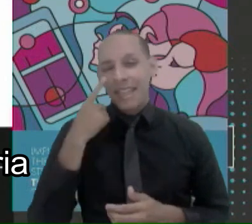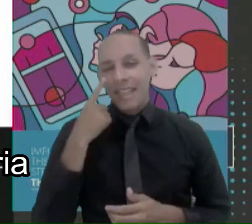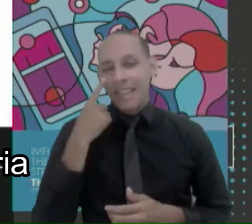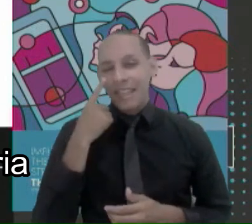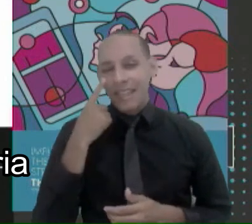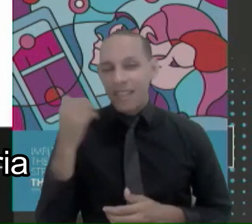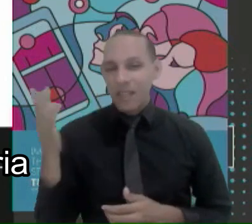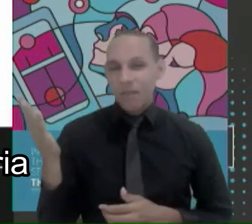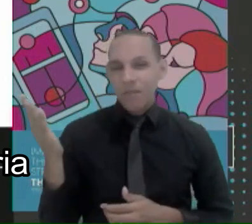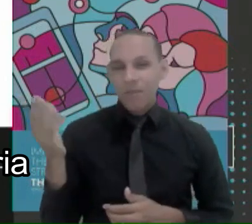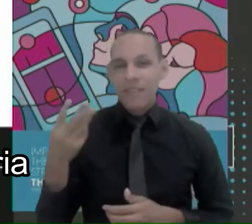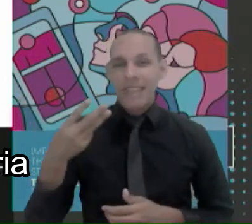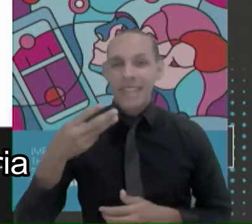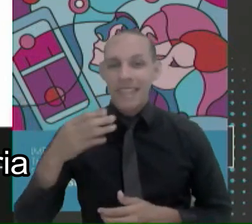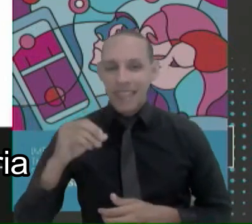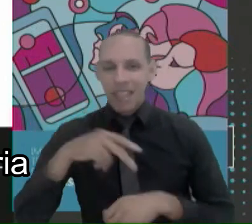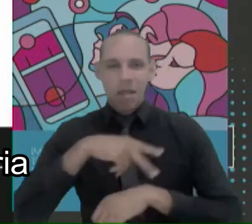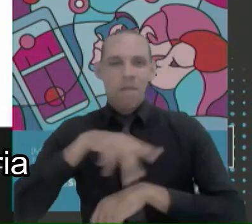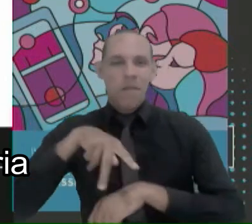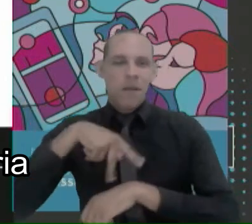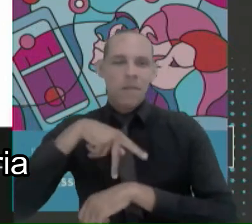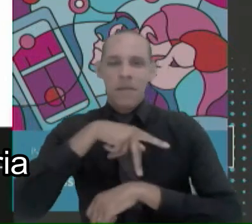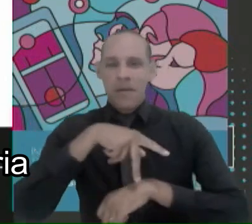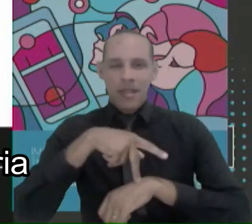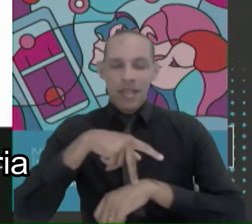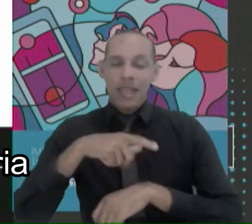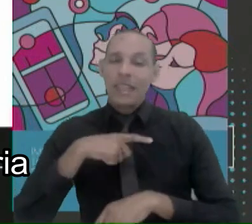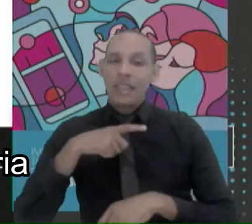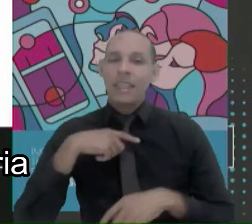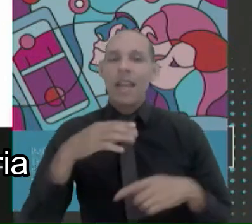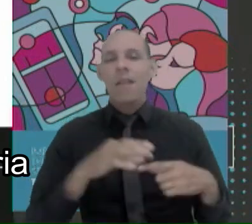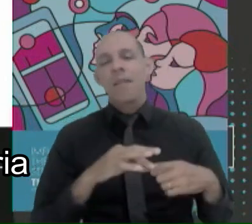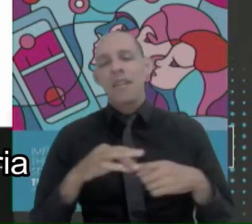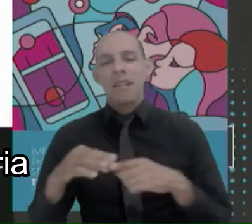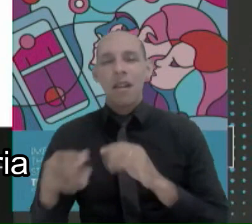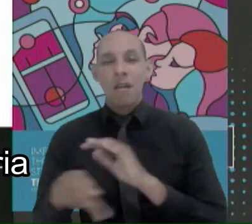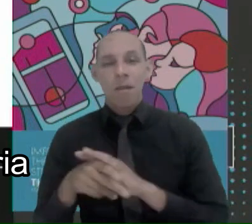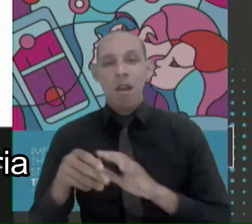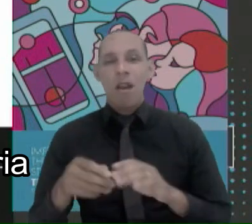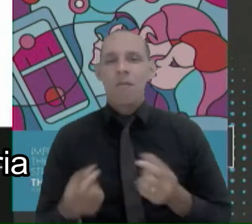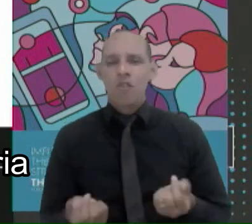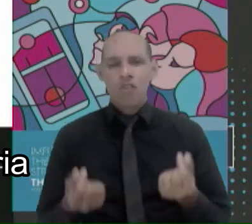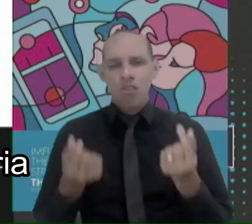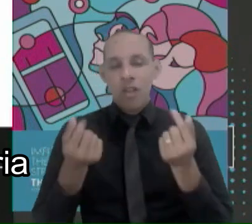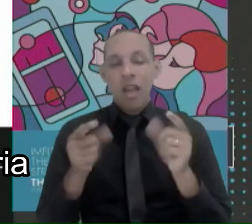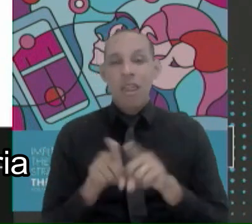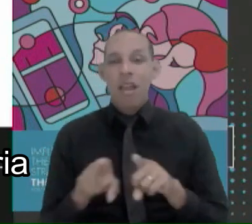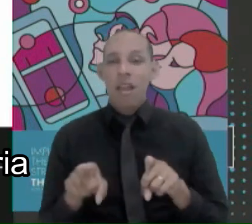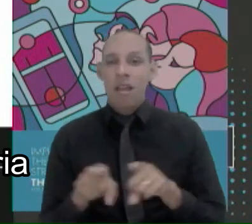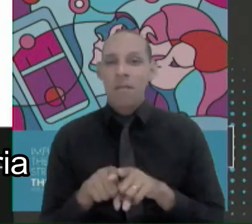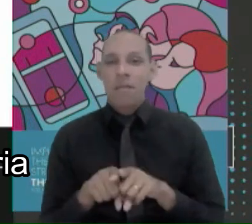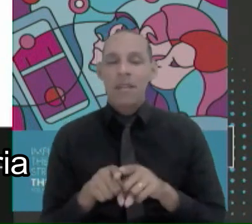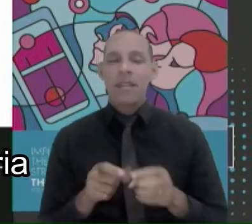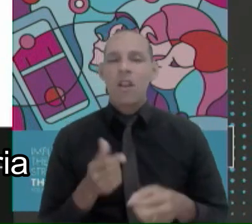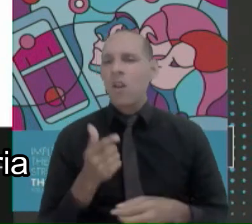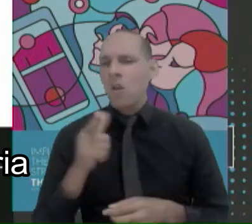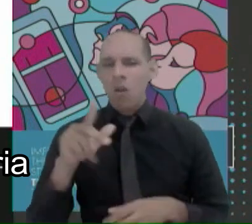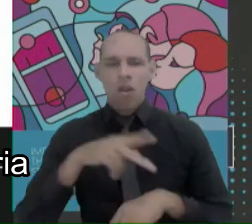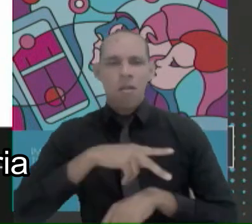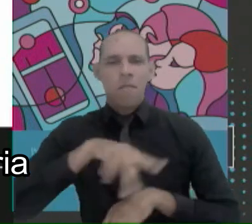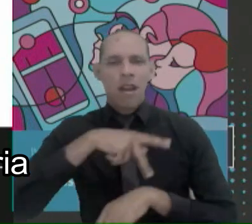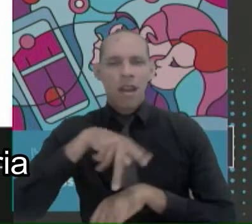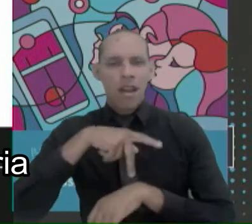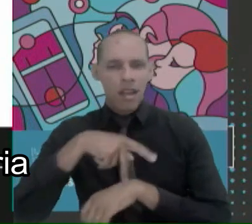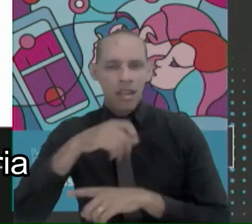né? Em geral, temos países da periferia do capitalismo, países que sofreram expropriação da sua